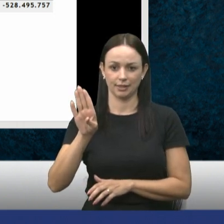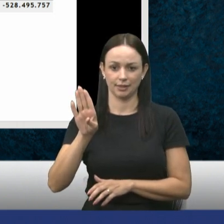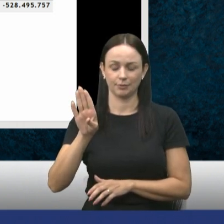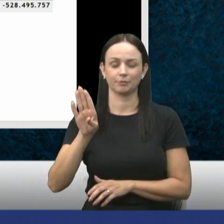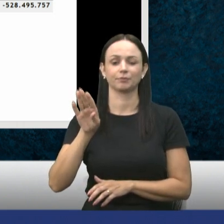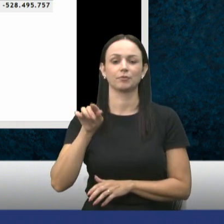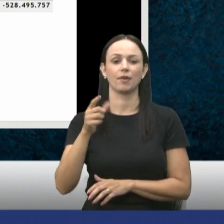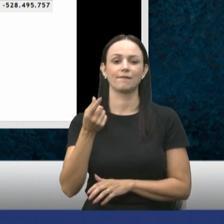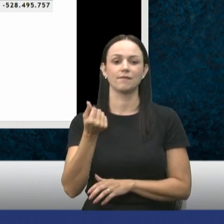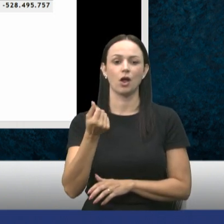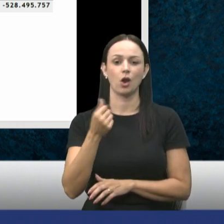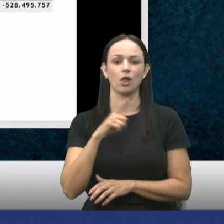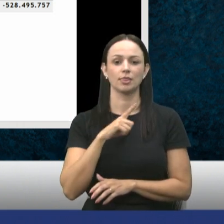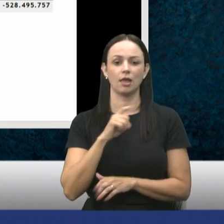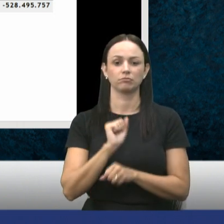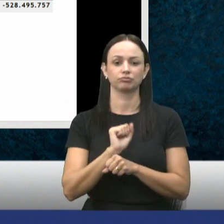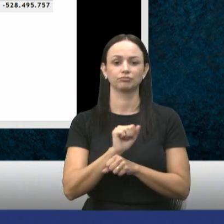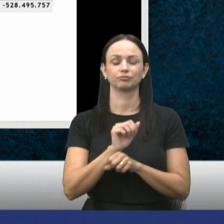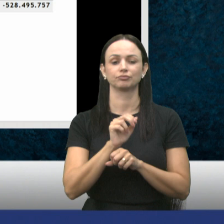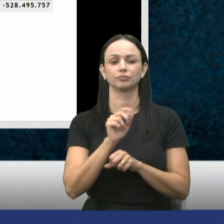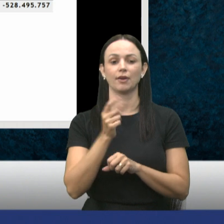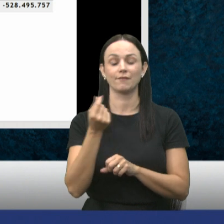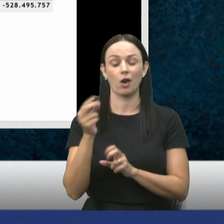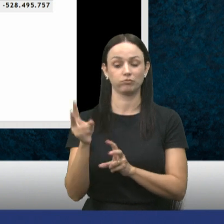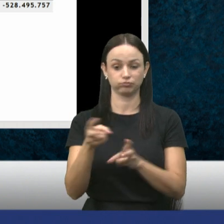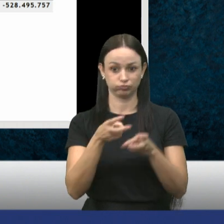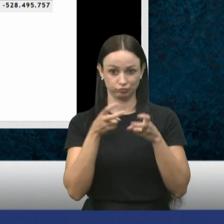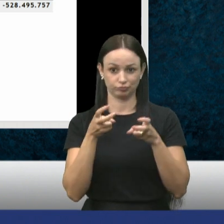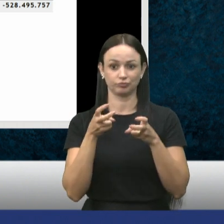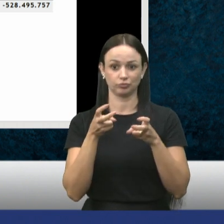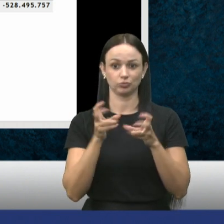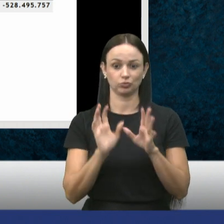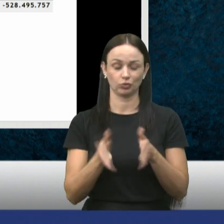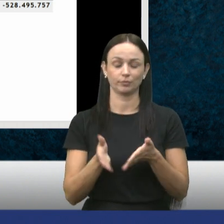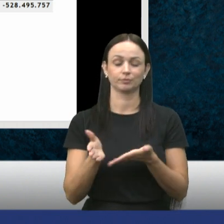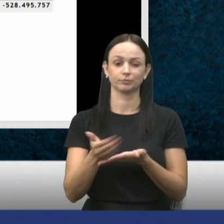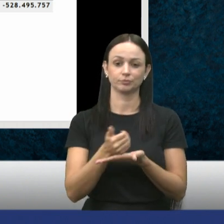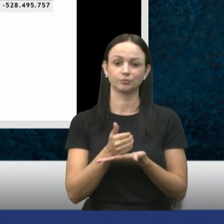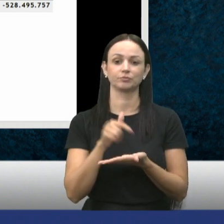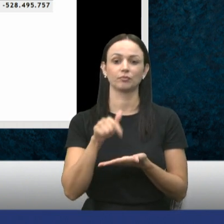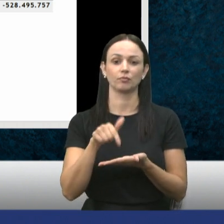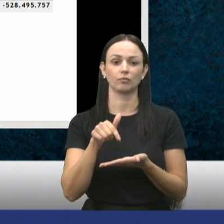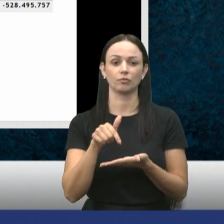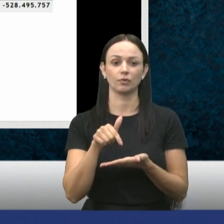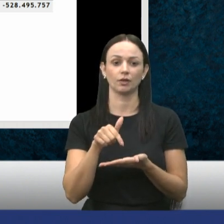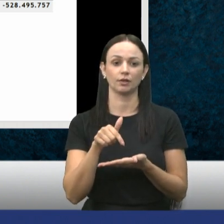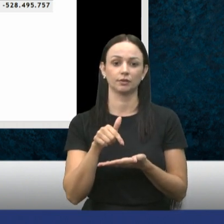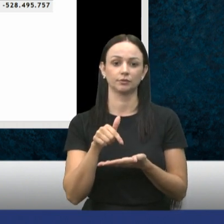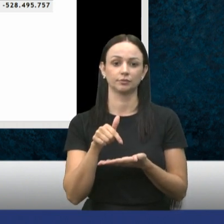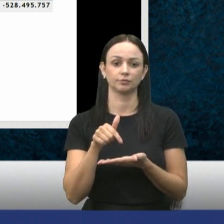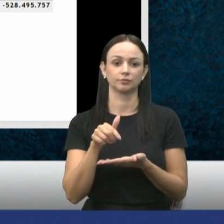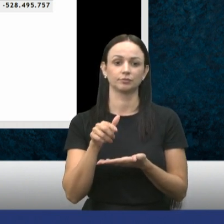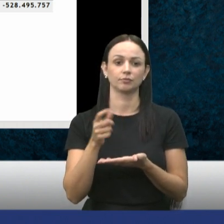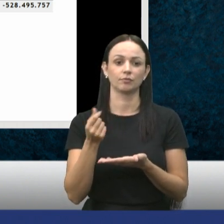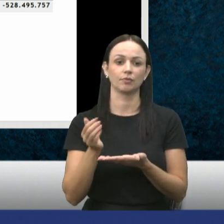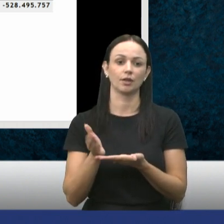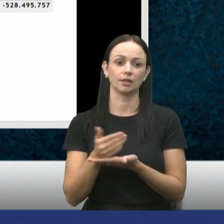o valor previsto fica em o valor arrecadado, né, do Fundeb, da